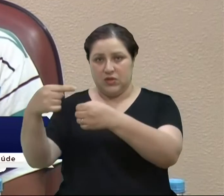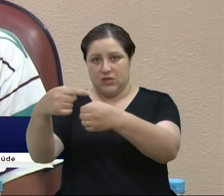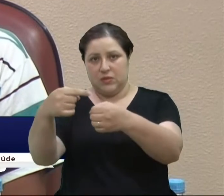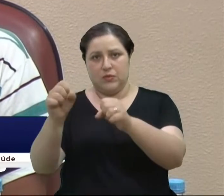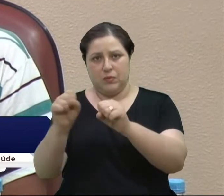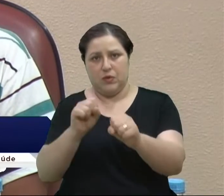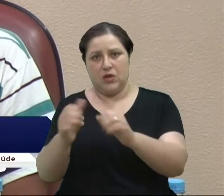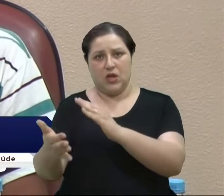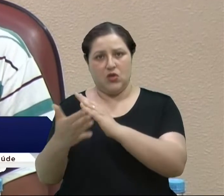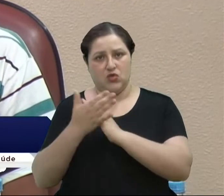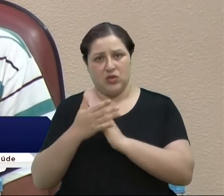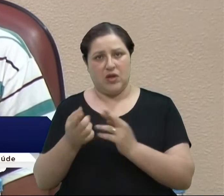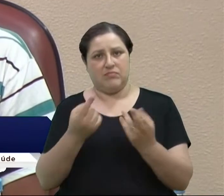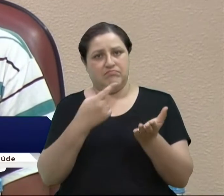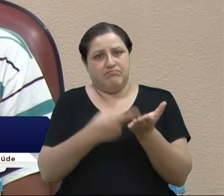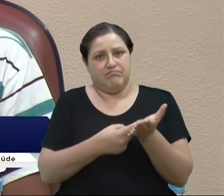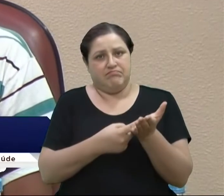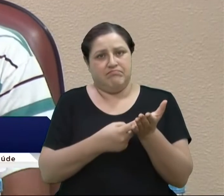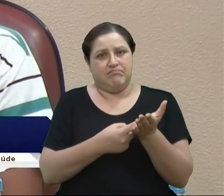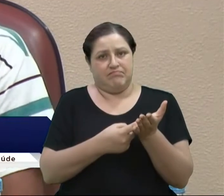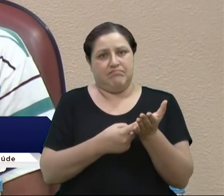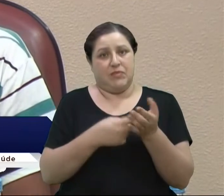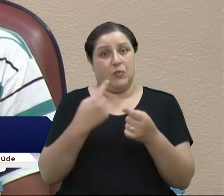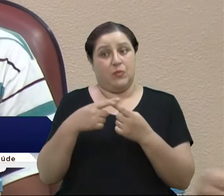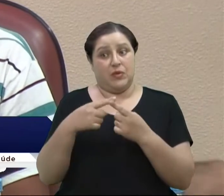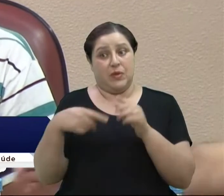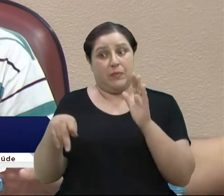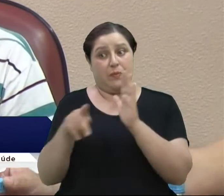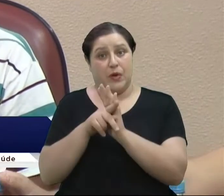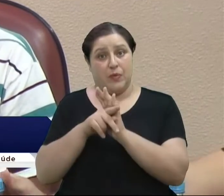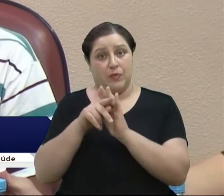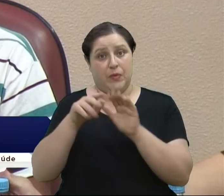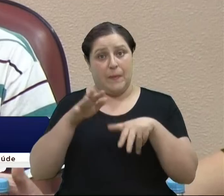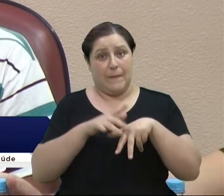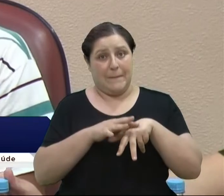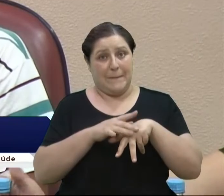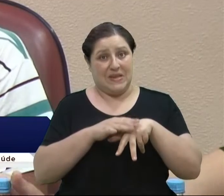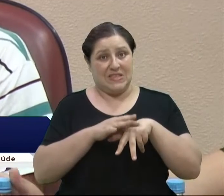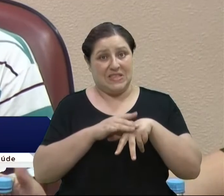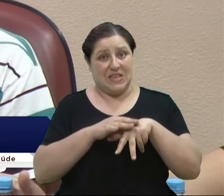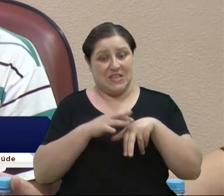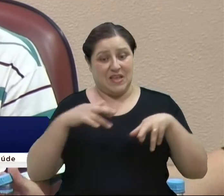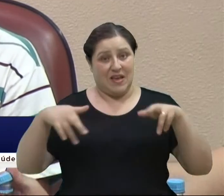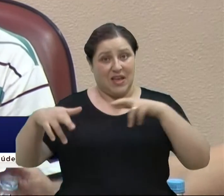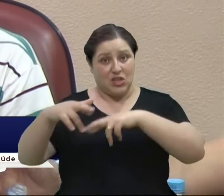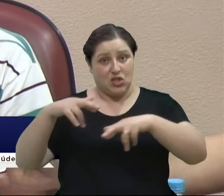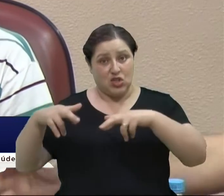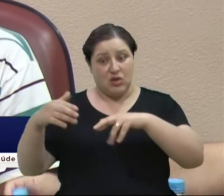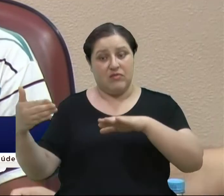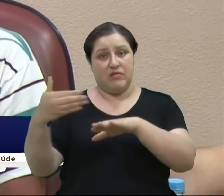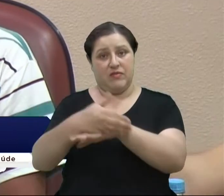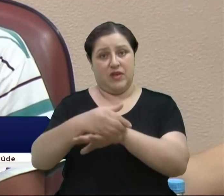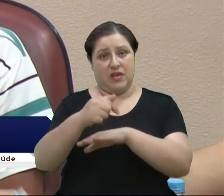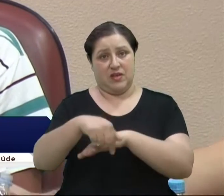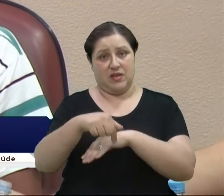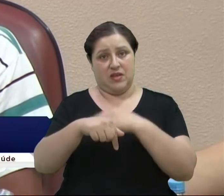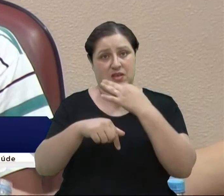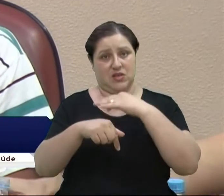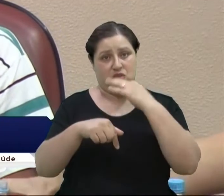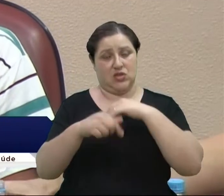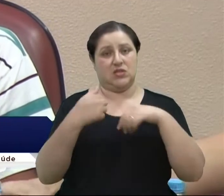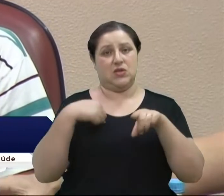comprometimento... porque os próprios pacientes da região vêm para a cidade de Caxias do Sul. E eu